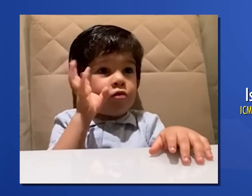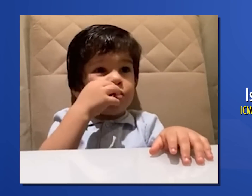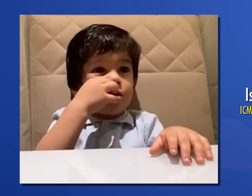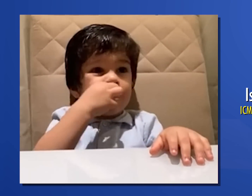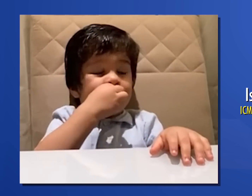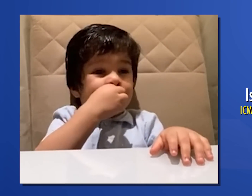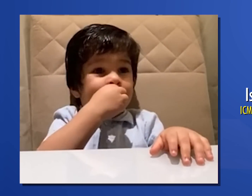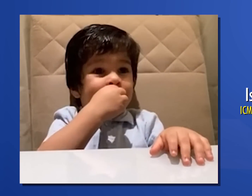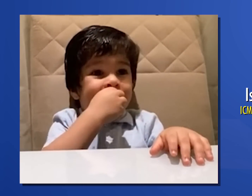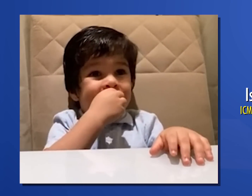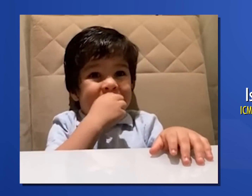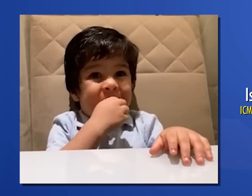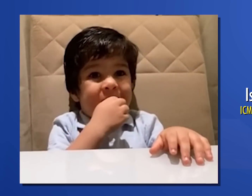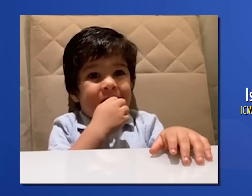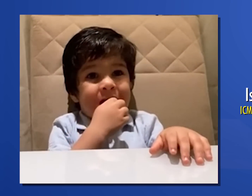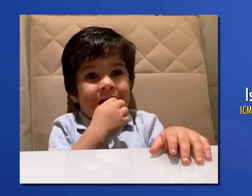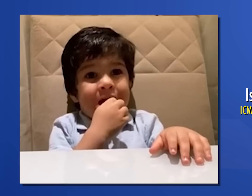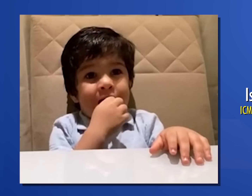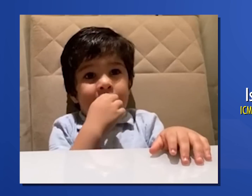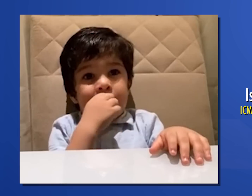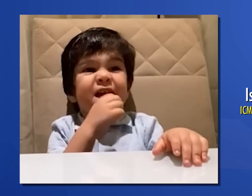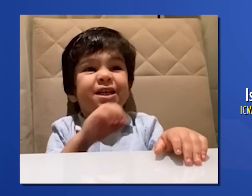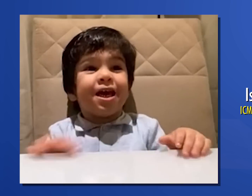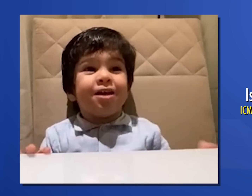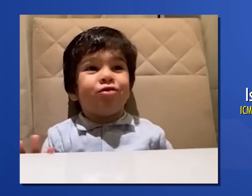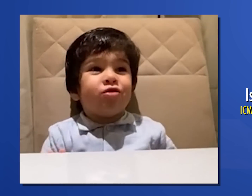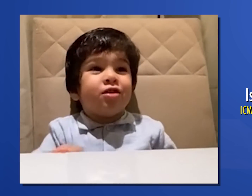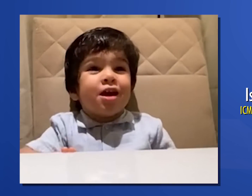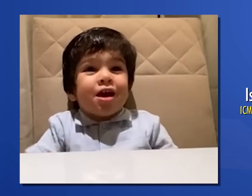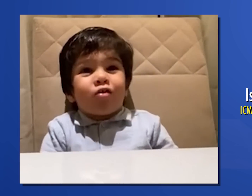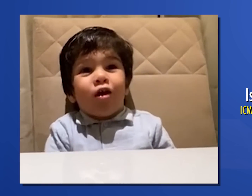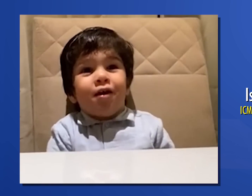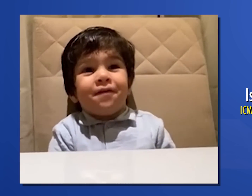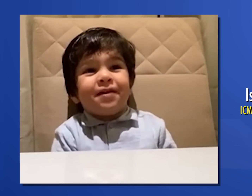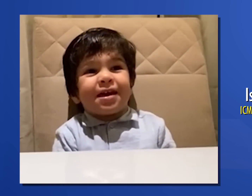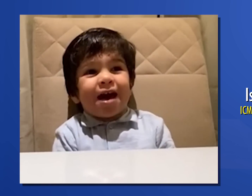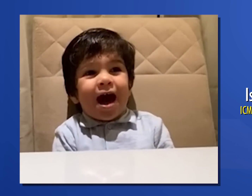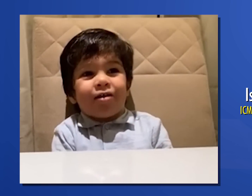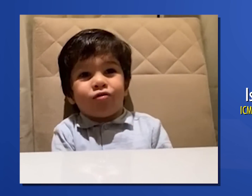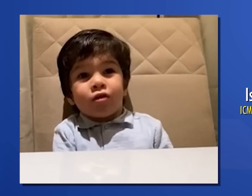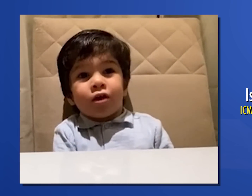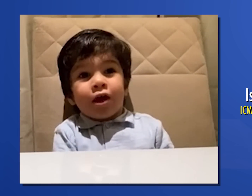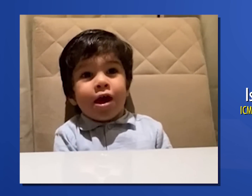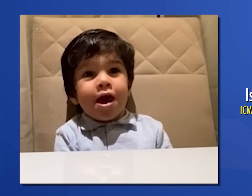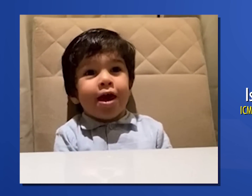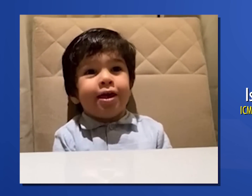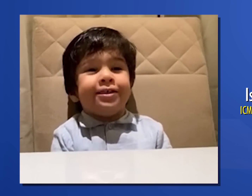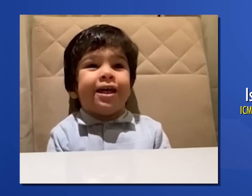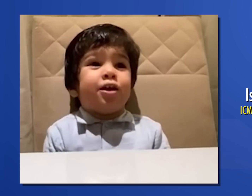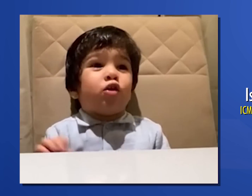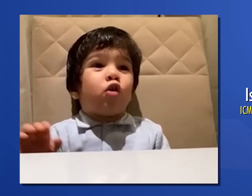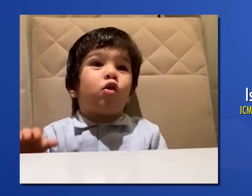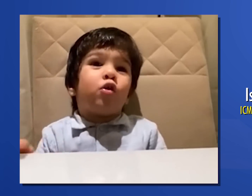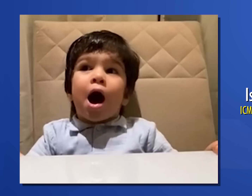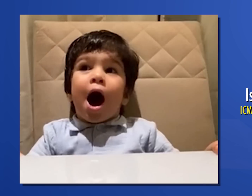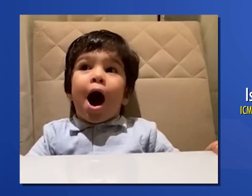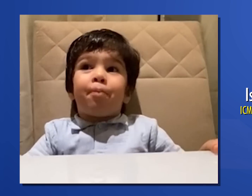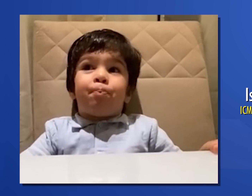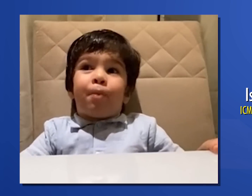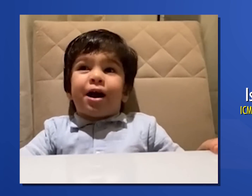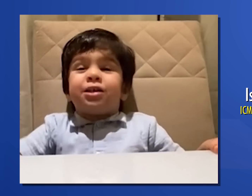céu. De que maneira João viu? Jesus glorificado. Rei